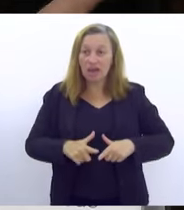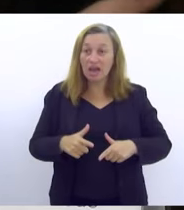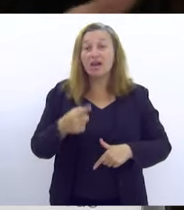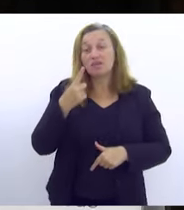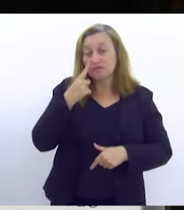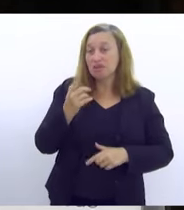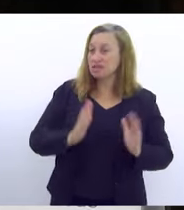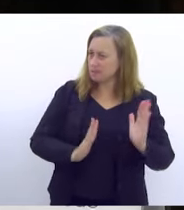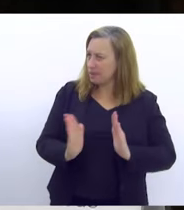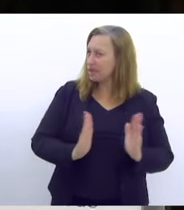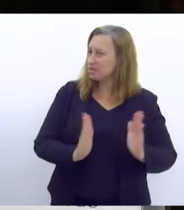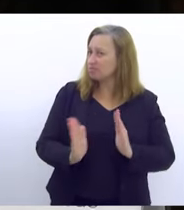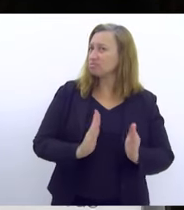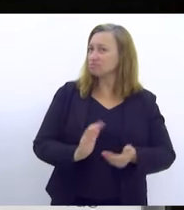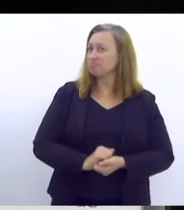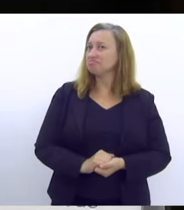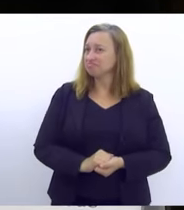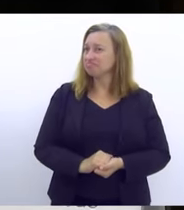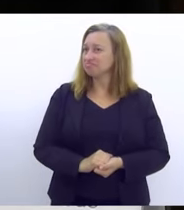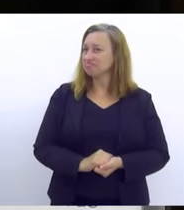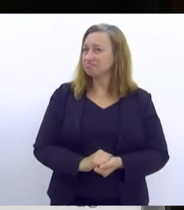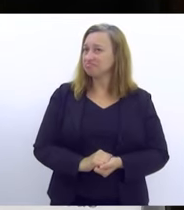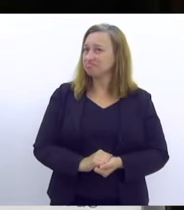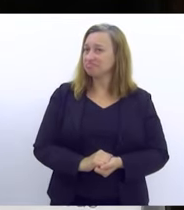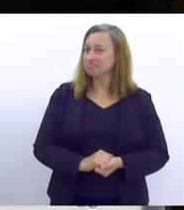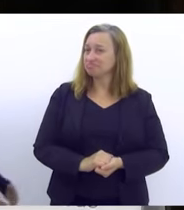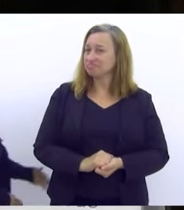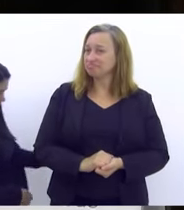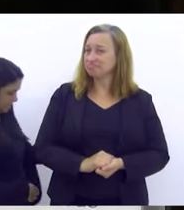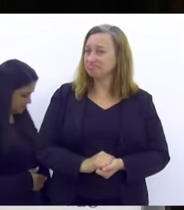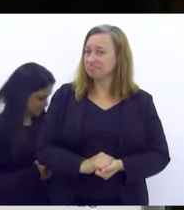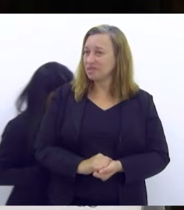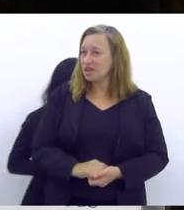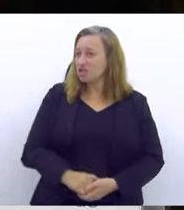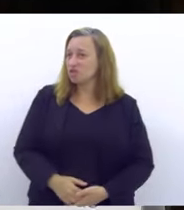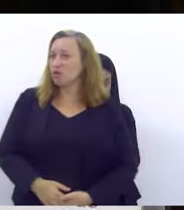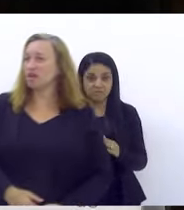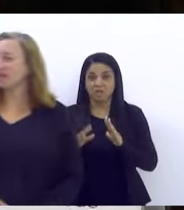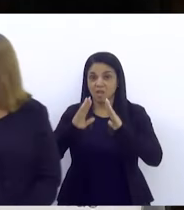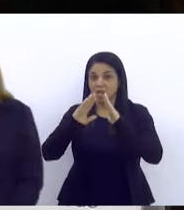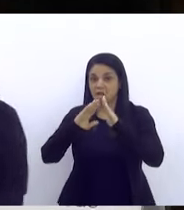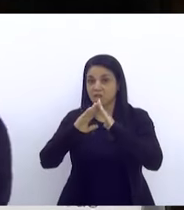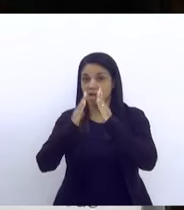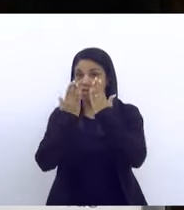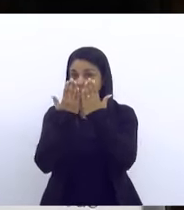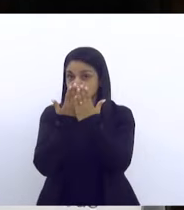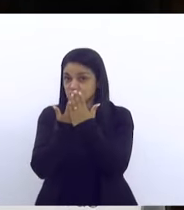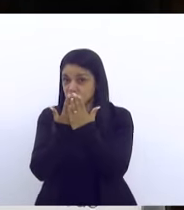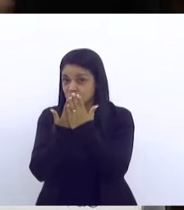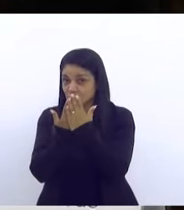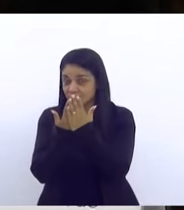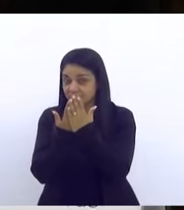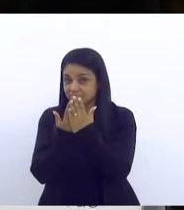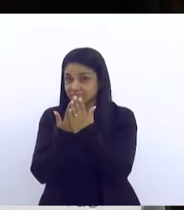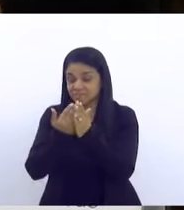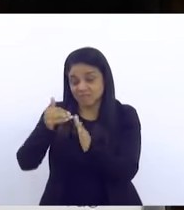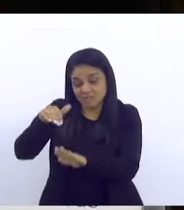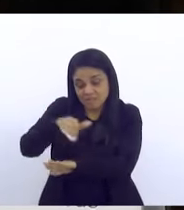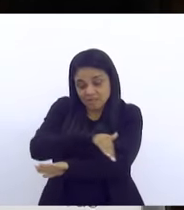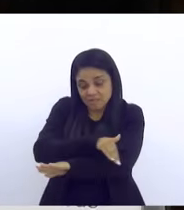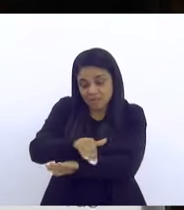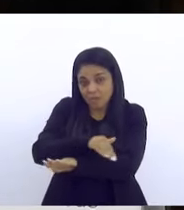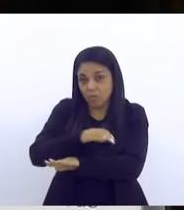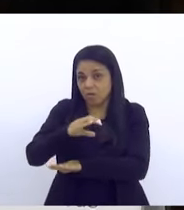essa época de ter a escolinha lá na calçada. E aí eu estou assistindo tudo